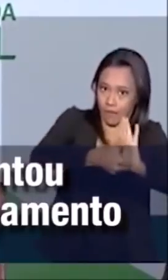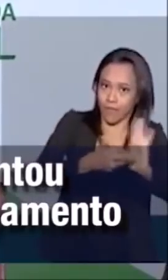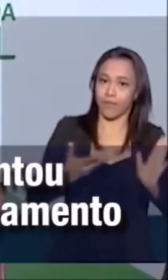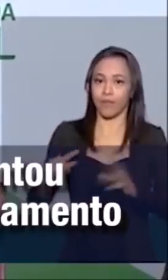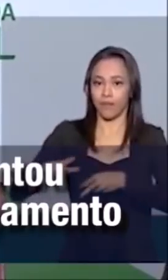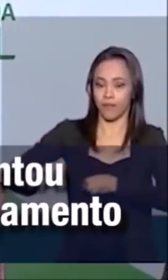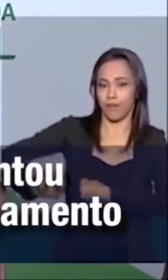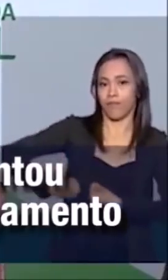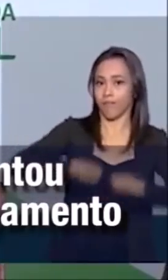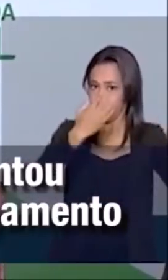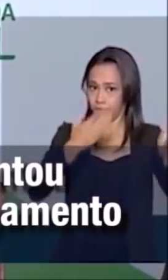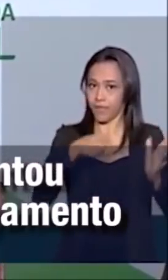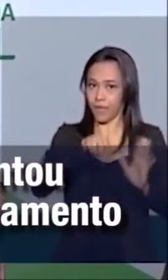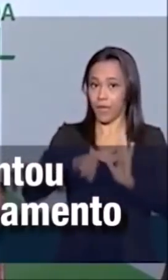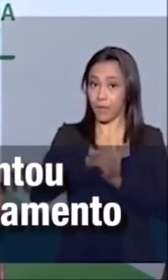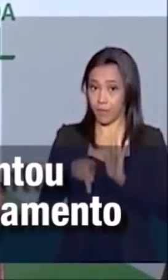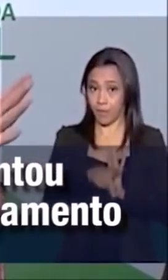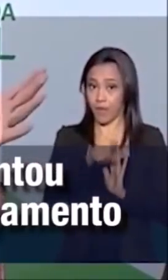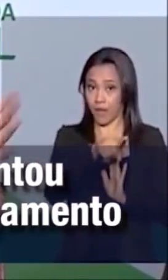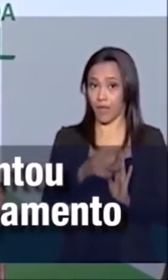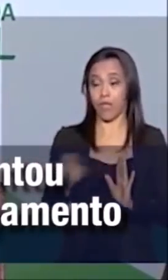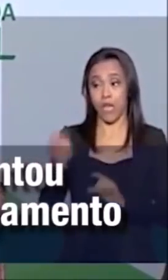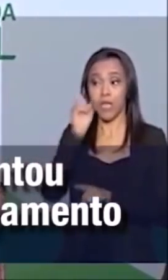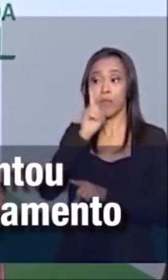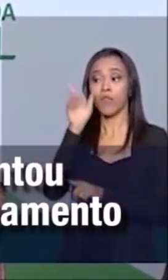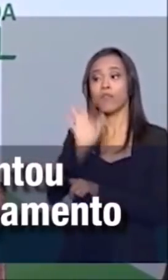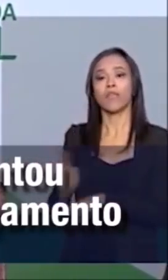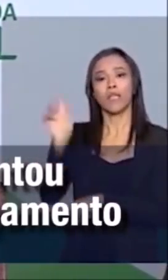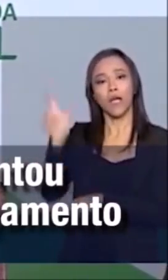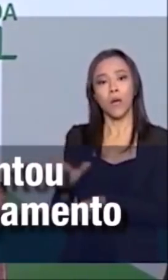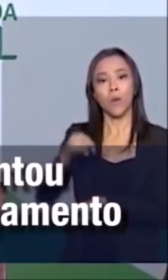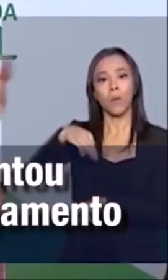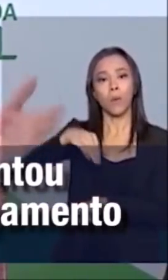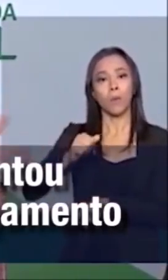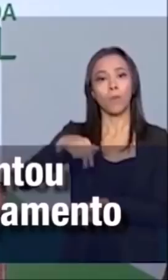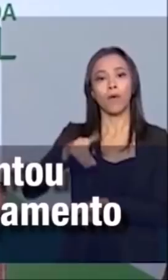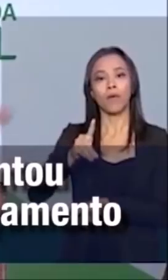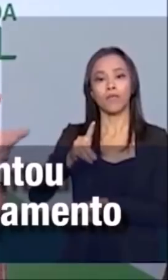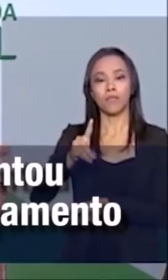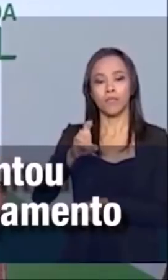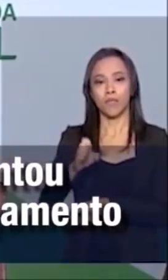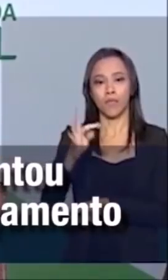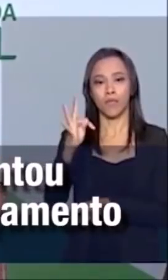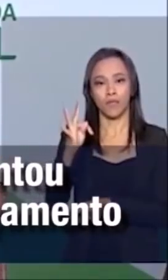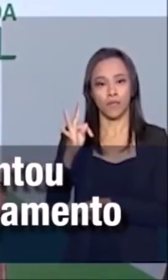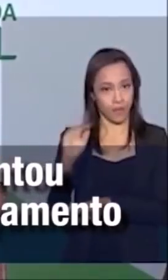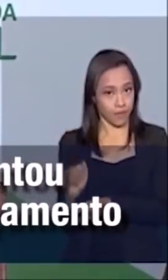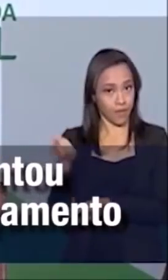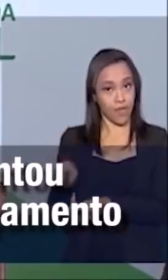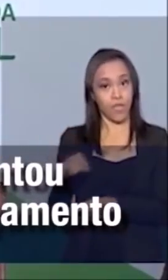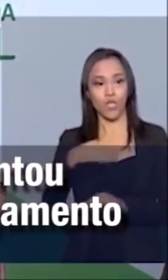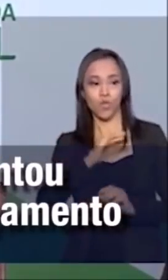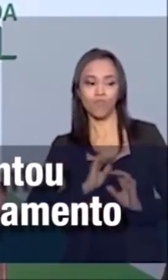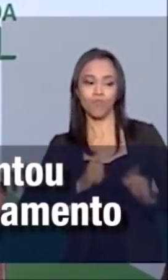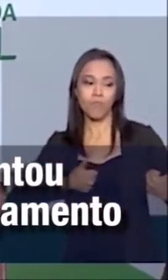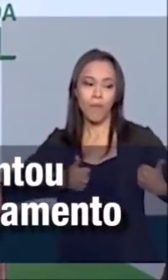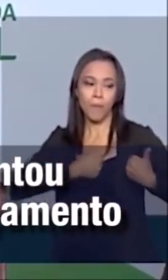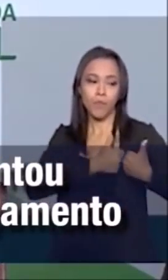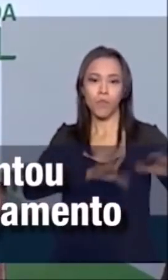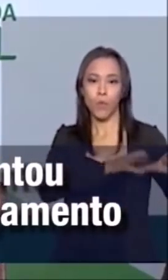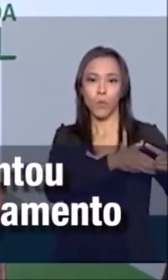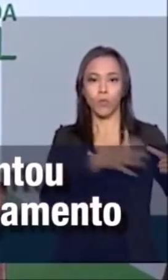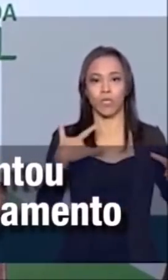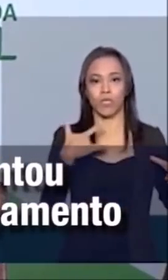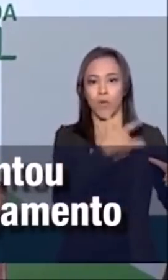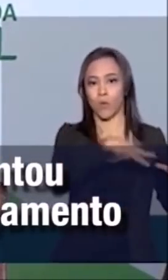Mandetta era deputado federal para comigo, e eu me aproximei dos senhores, os representantes da saúde aqui. E